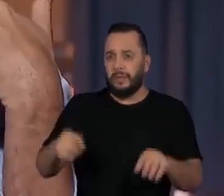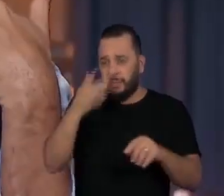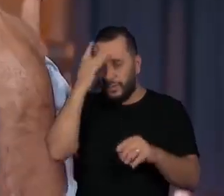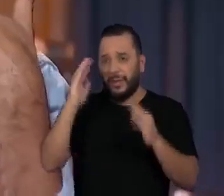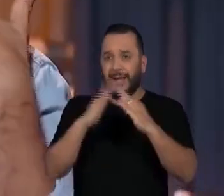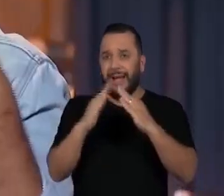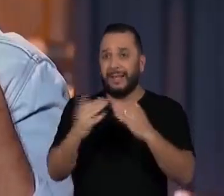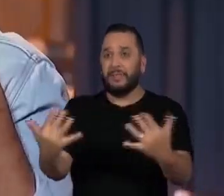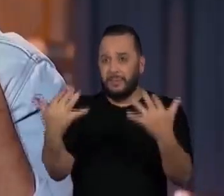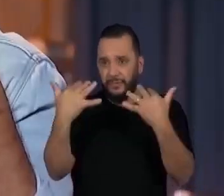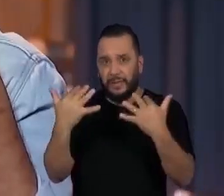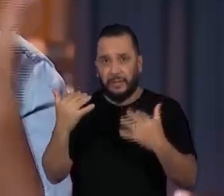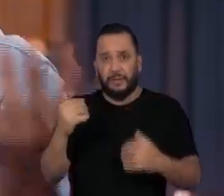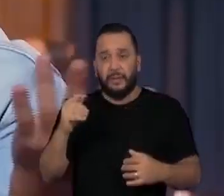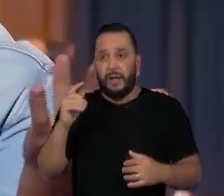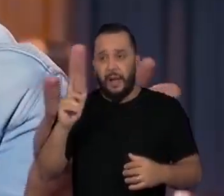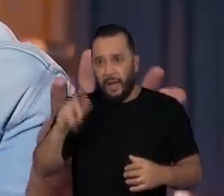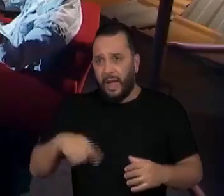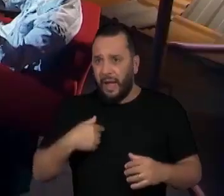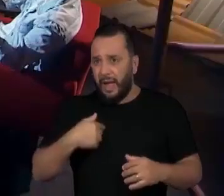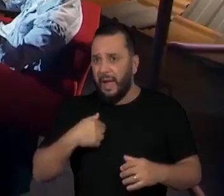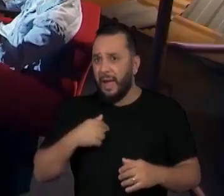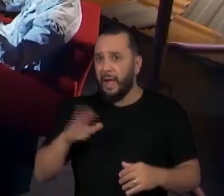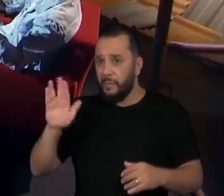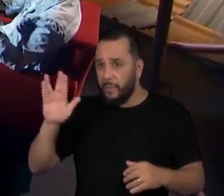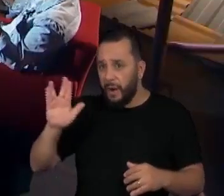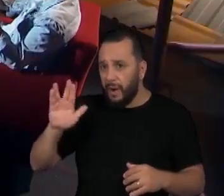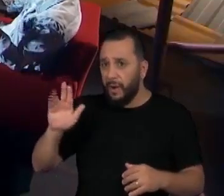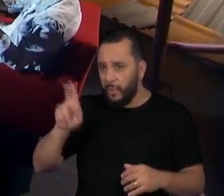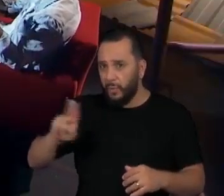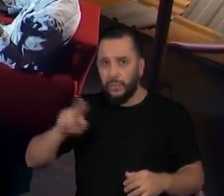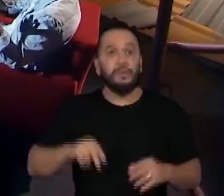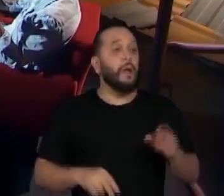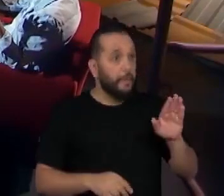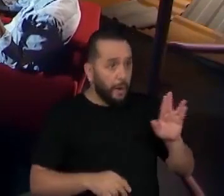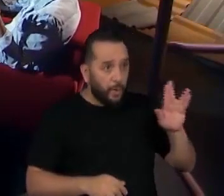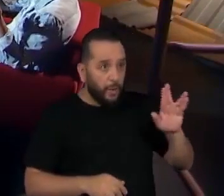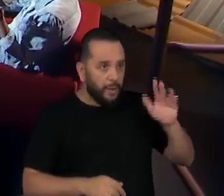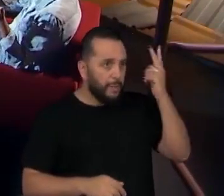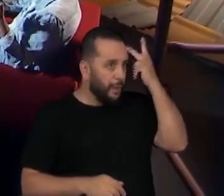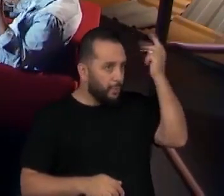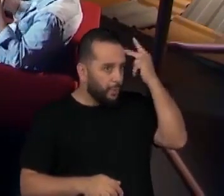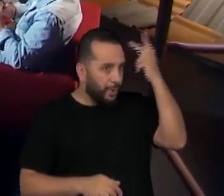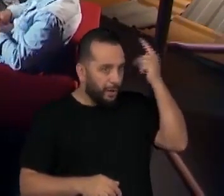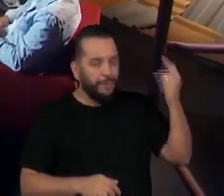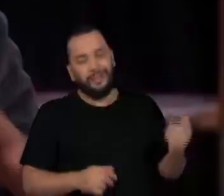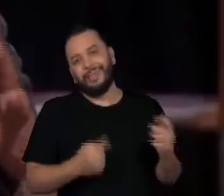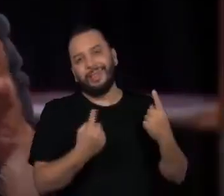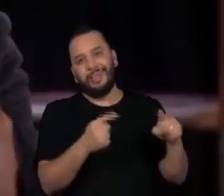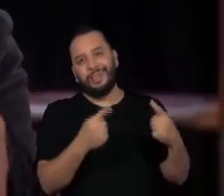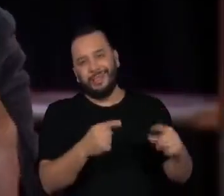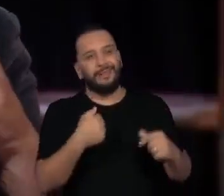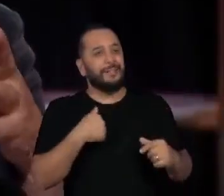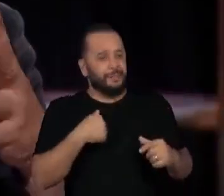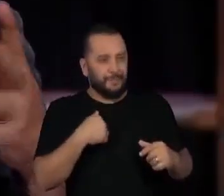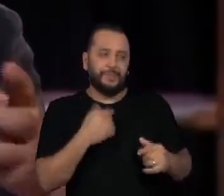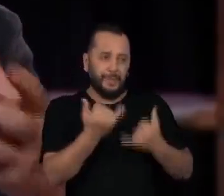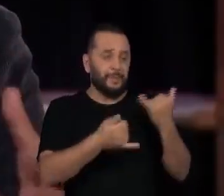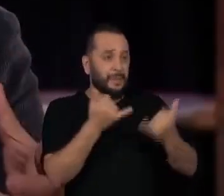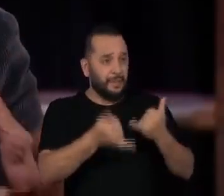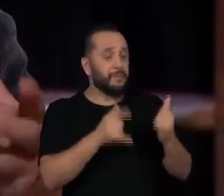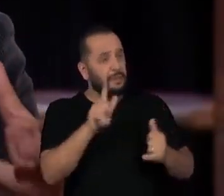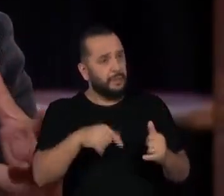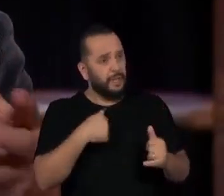assistindo tem Amazon banheiro é maconheiro Inácio é o acúmulo de pelas empresas Ou seja eu tô brincando